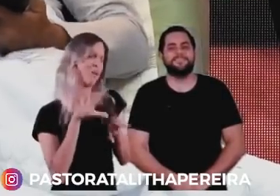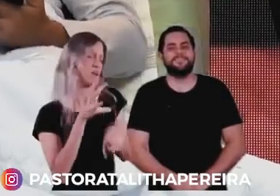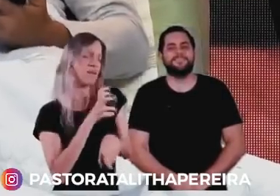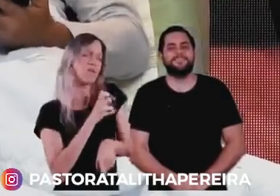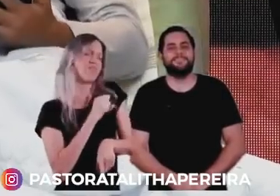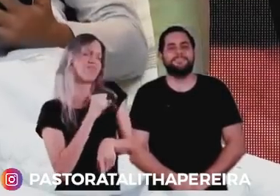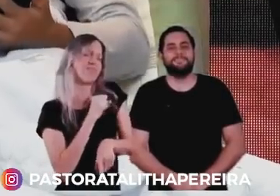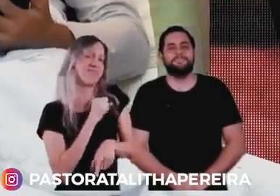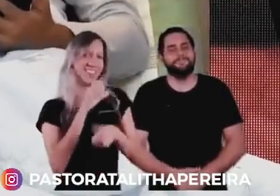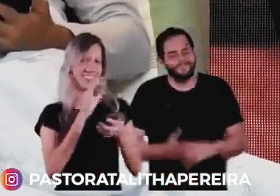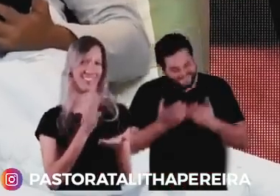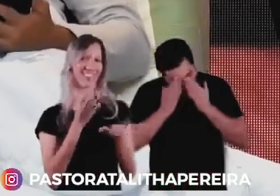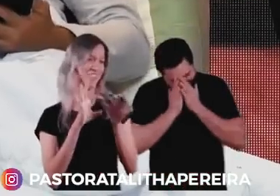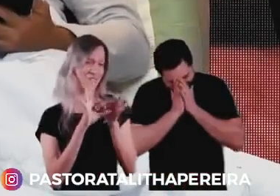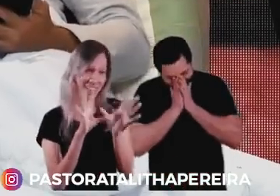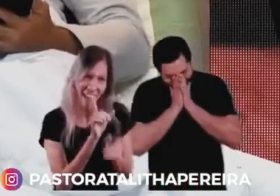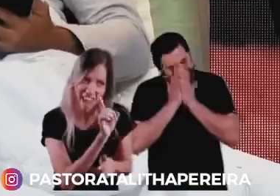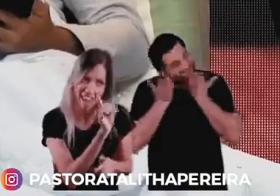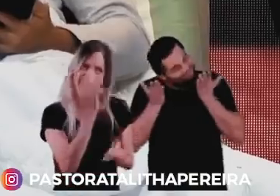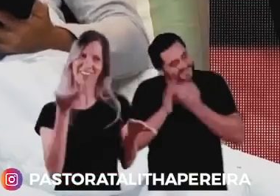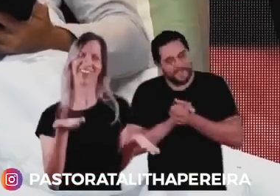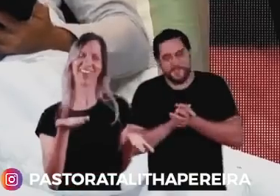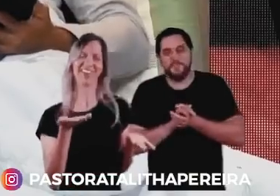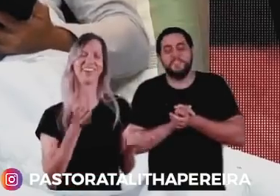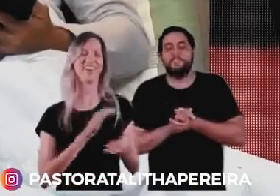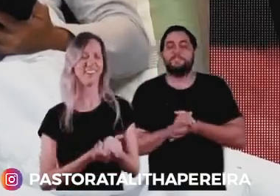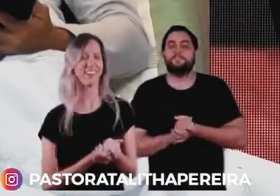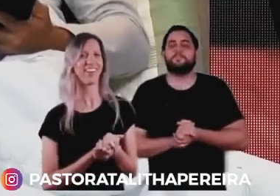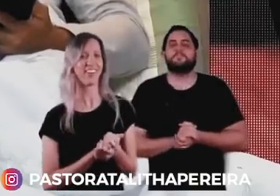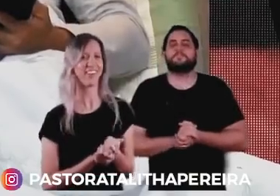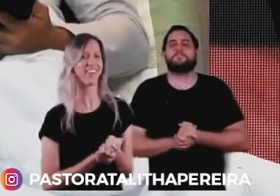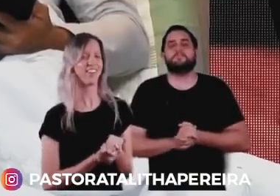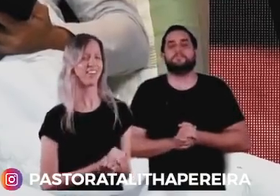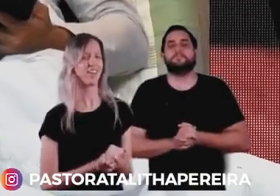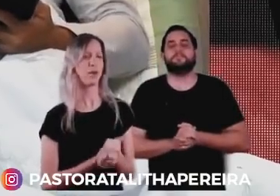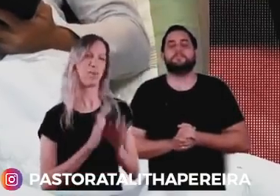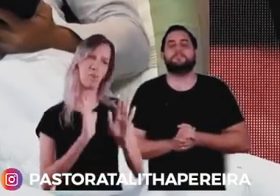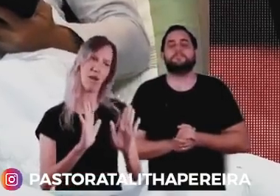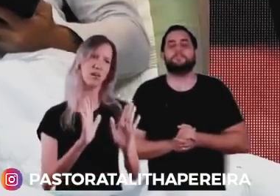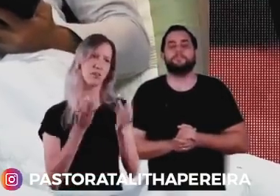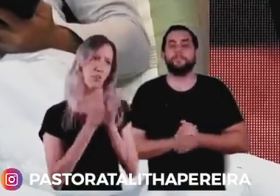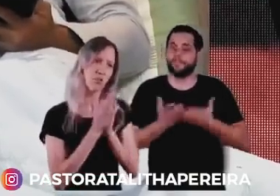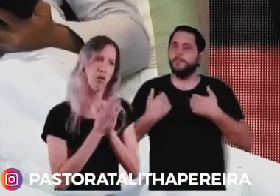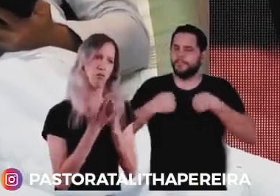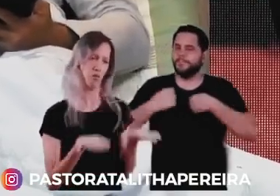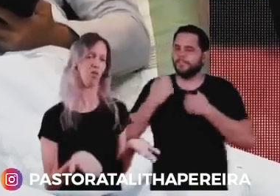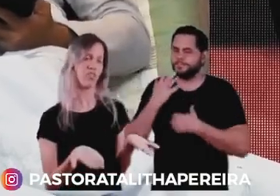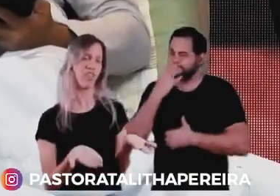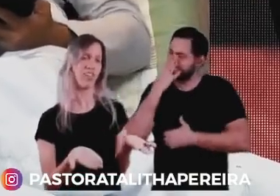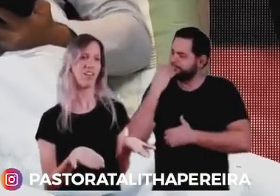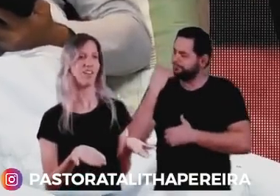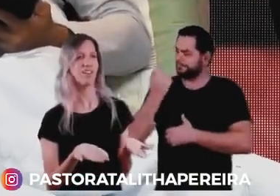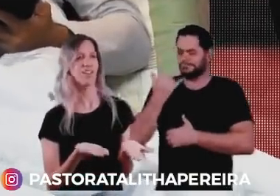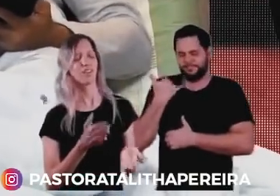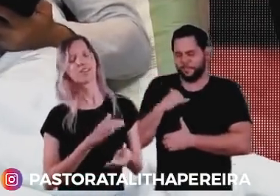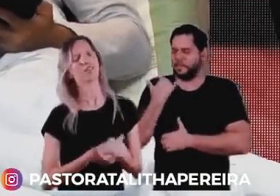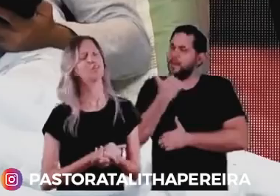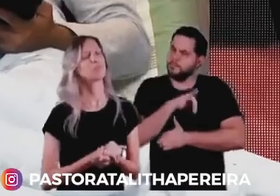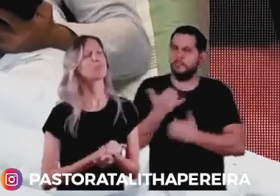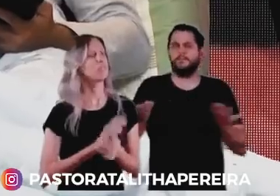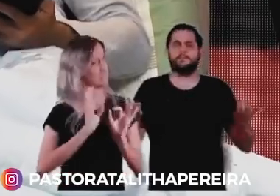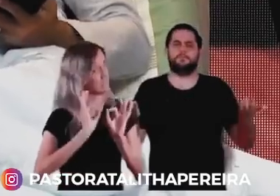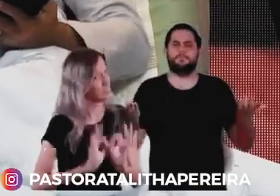deixo, né? E aí a gente vai. Mas, gente, pelo amor de Deus, né? Vamos vá fazer... cheirosinho. Vá perfumado,